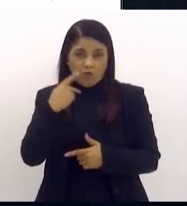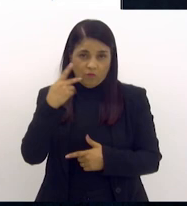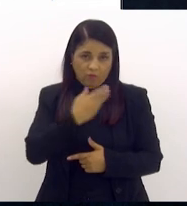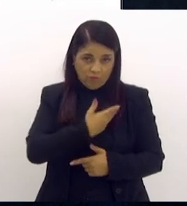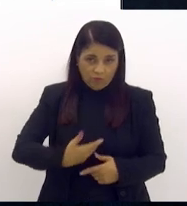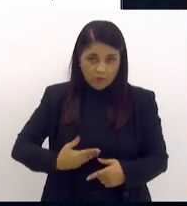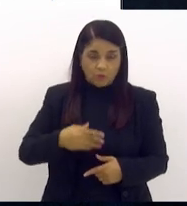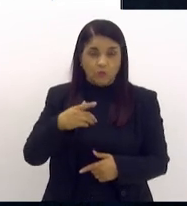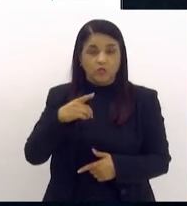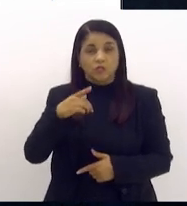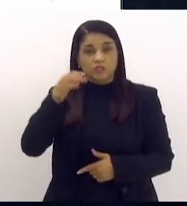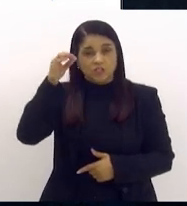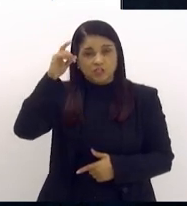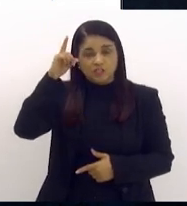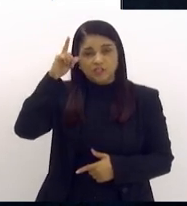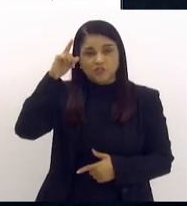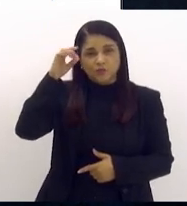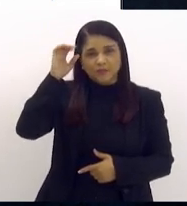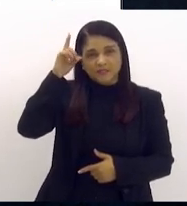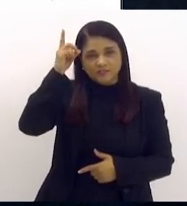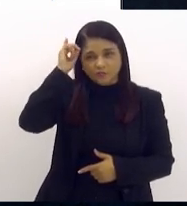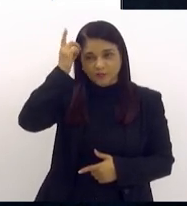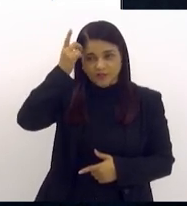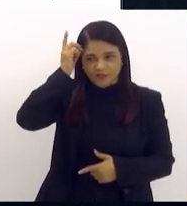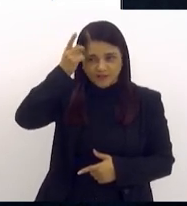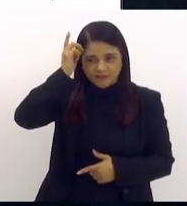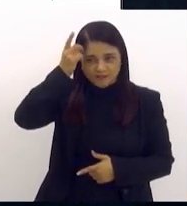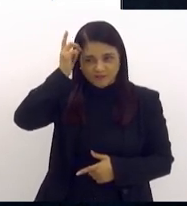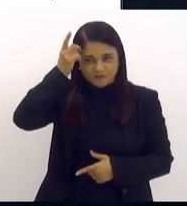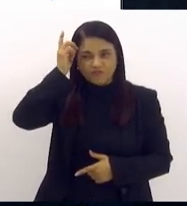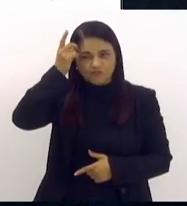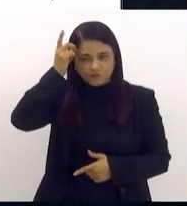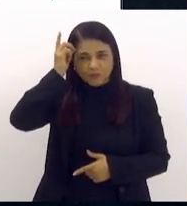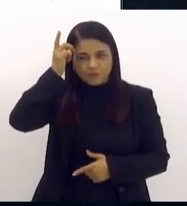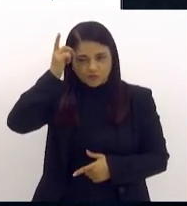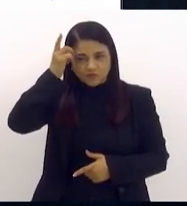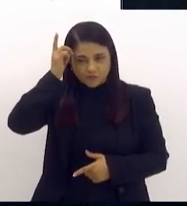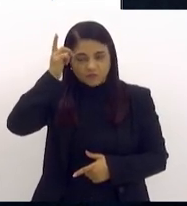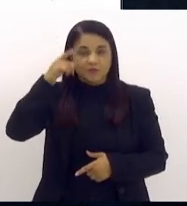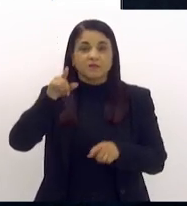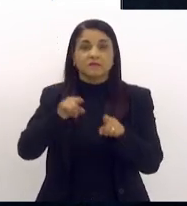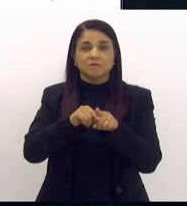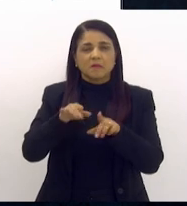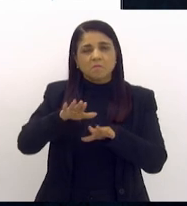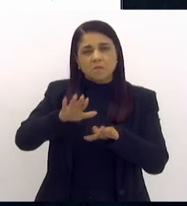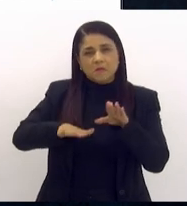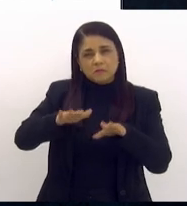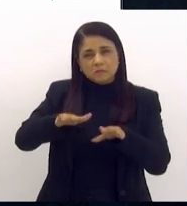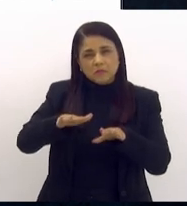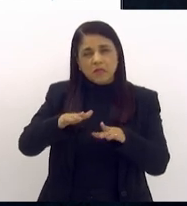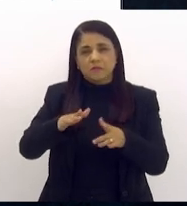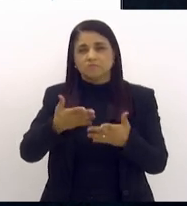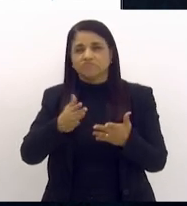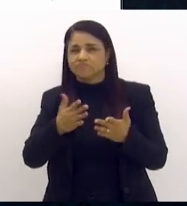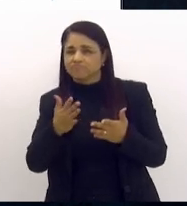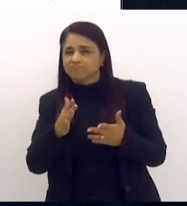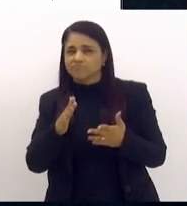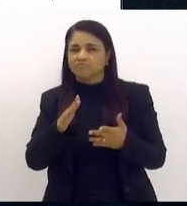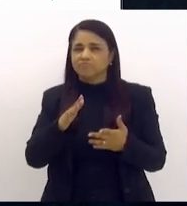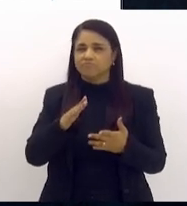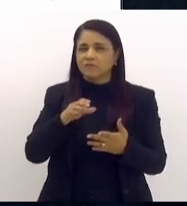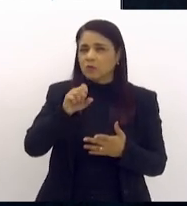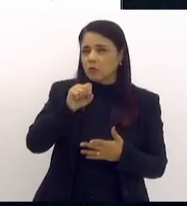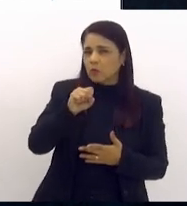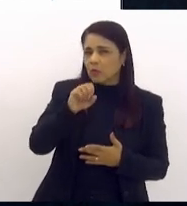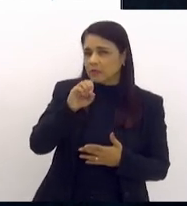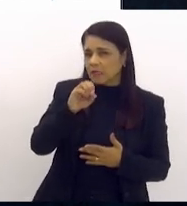de desenvolvimento conteúdo local médio ele tava girando ali em torno Poderíamos dizer ali de